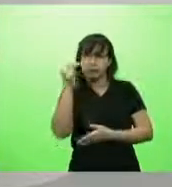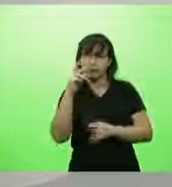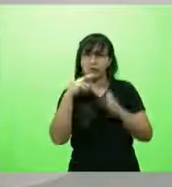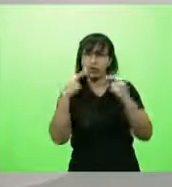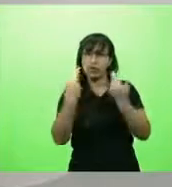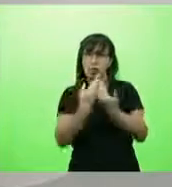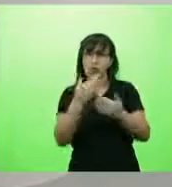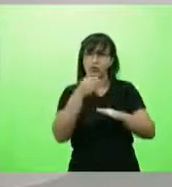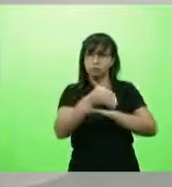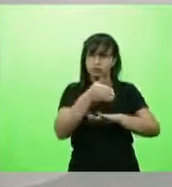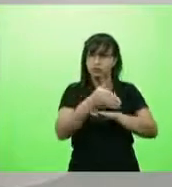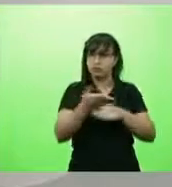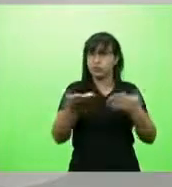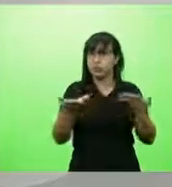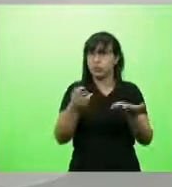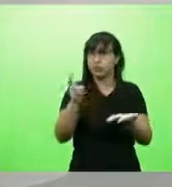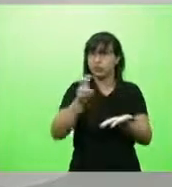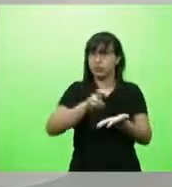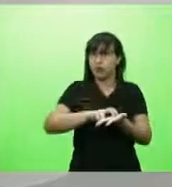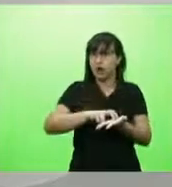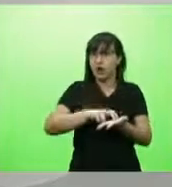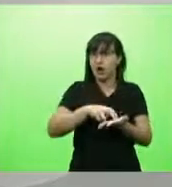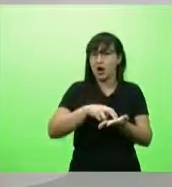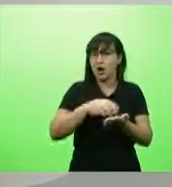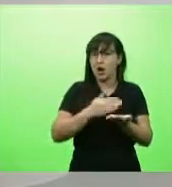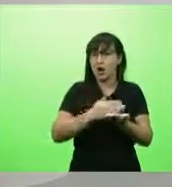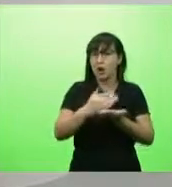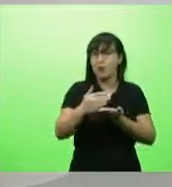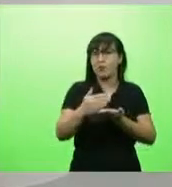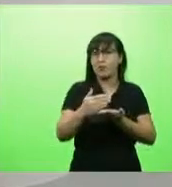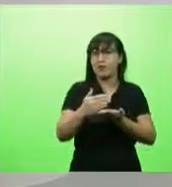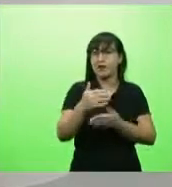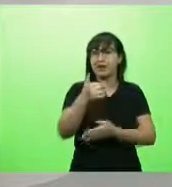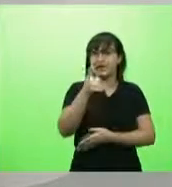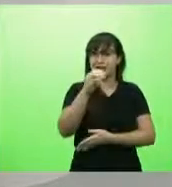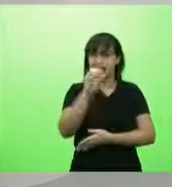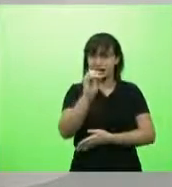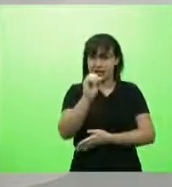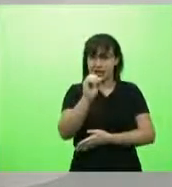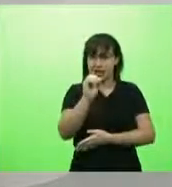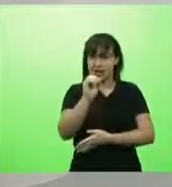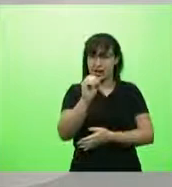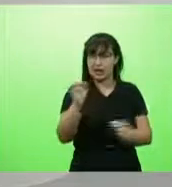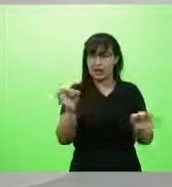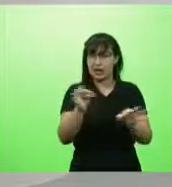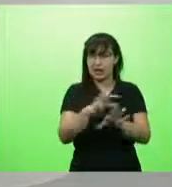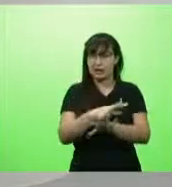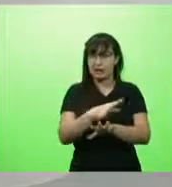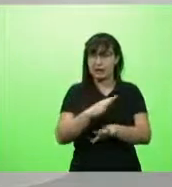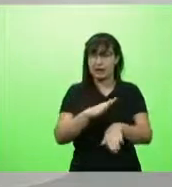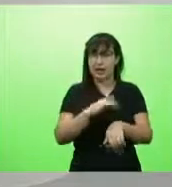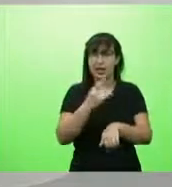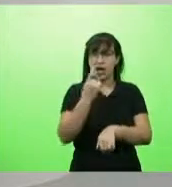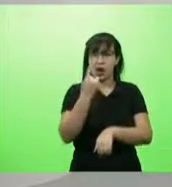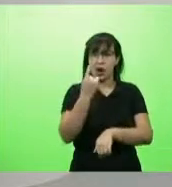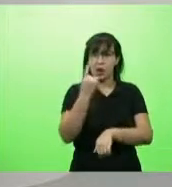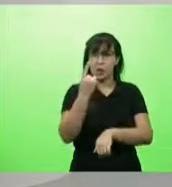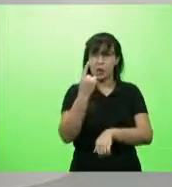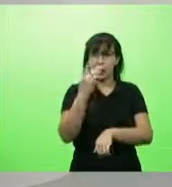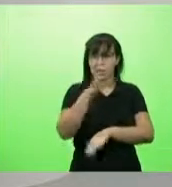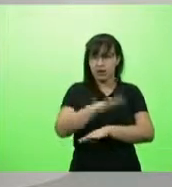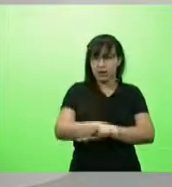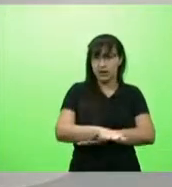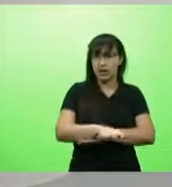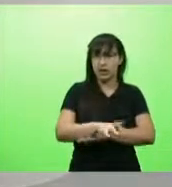manhã, que iniciou às 10, terminou mais de uma hora da tarde. Representados, nós estávamos, senhor